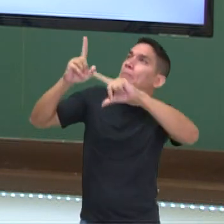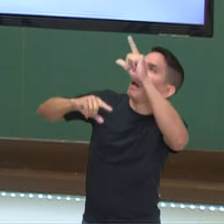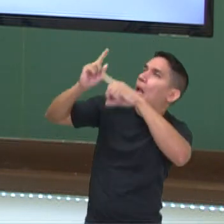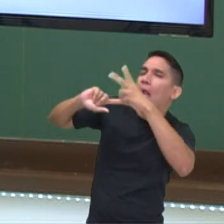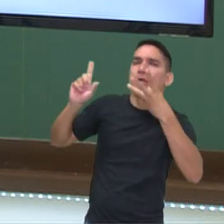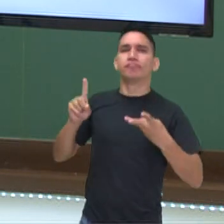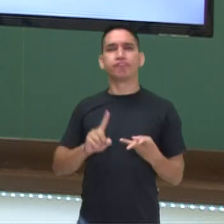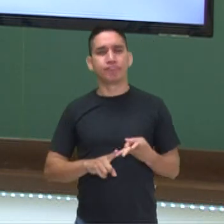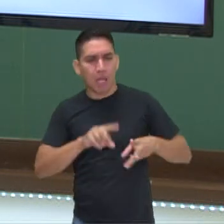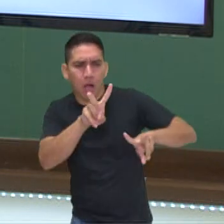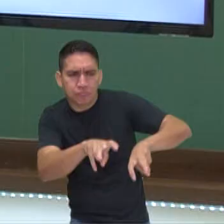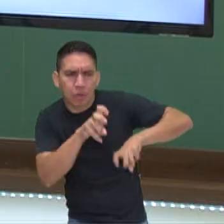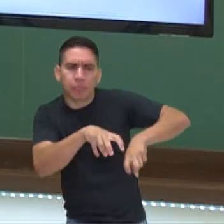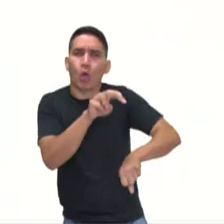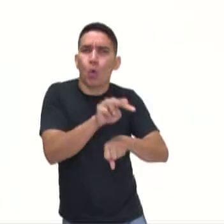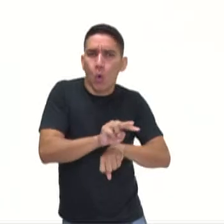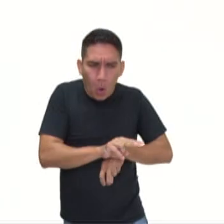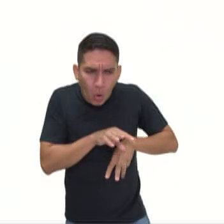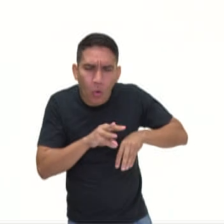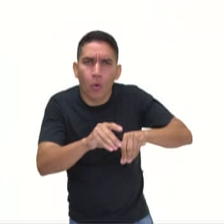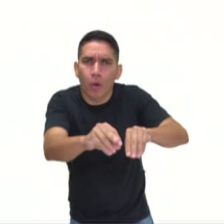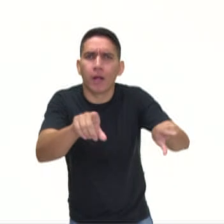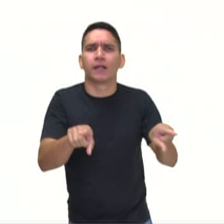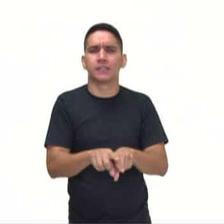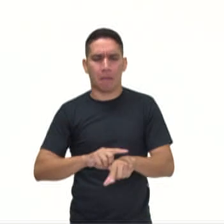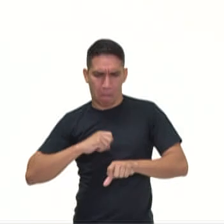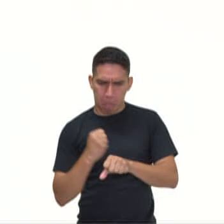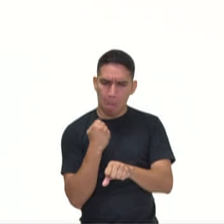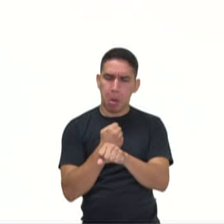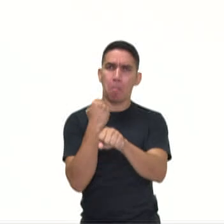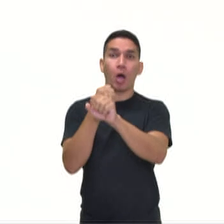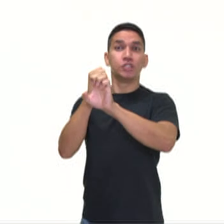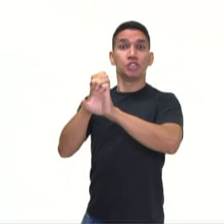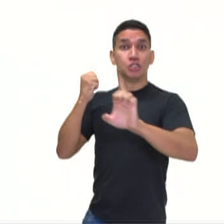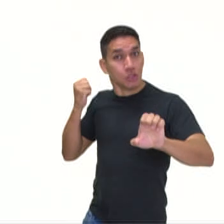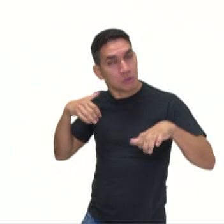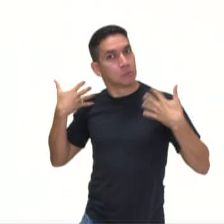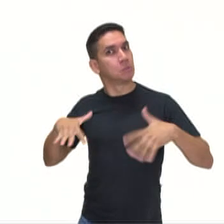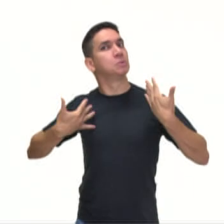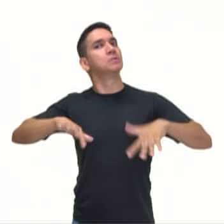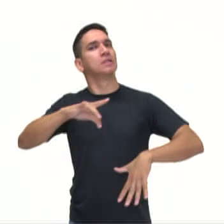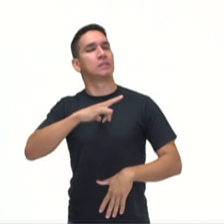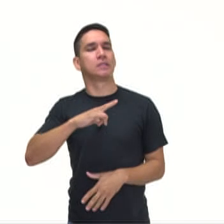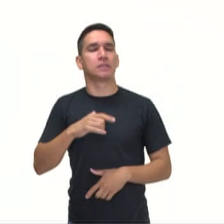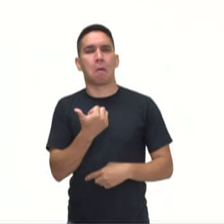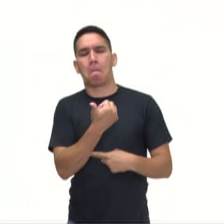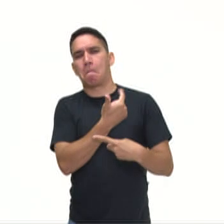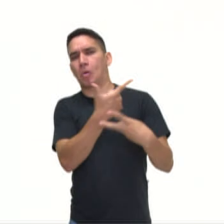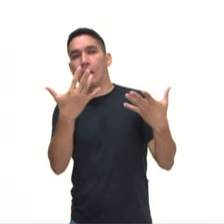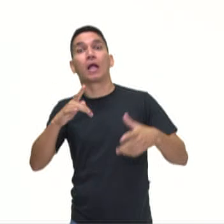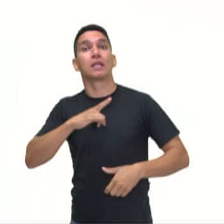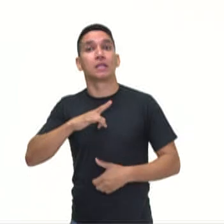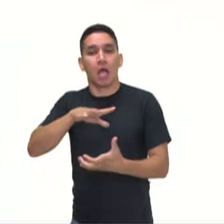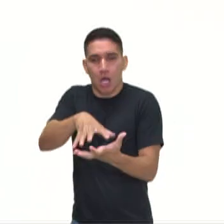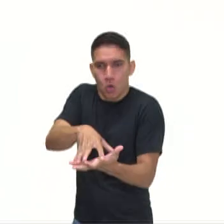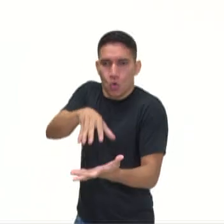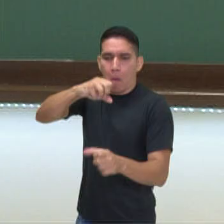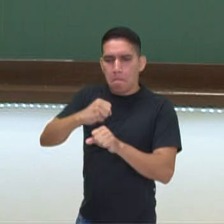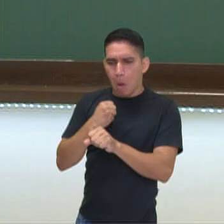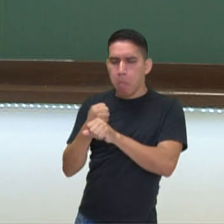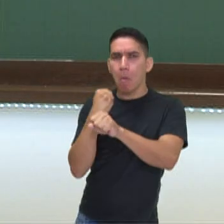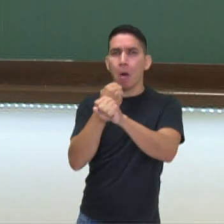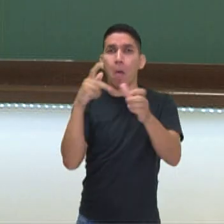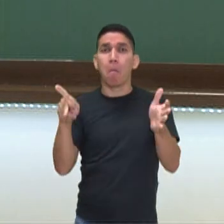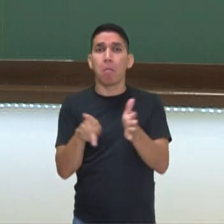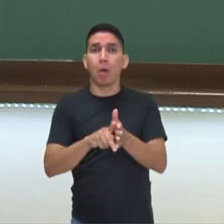produção agrícola, né? Grandes obras de engenharia, por exemplo. Então a construção aí de templos, né? Na